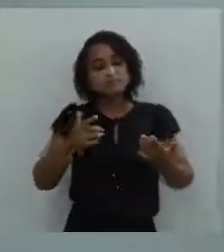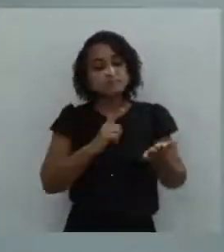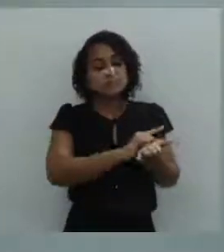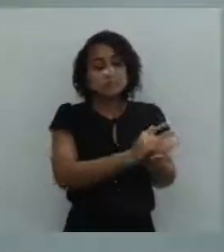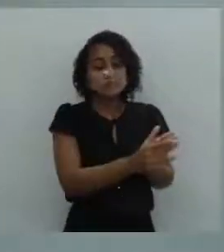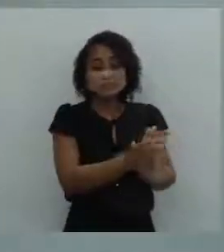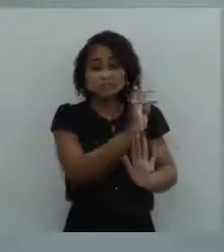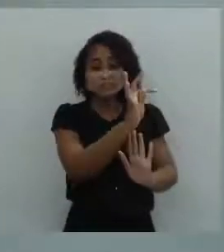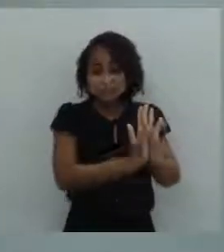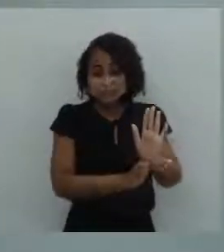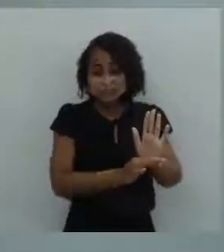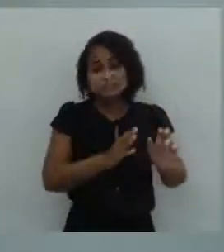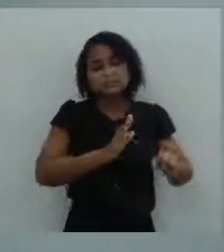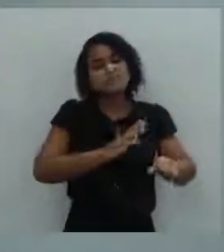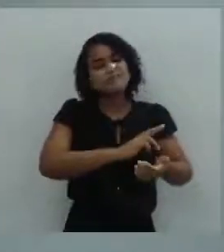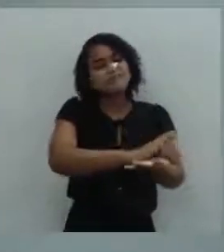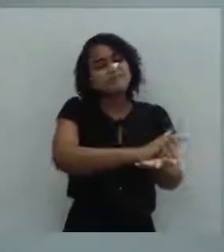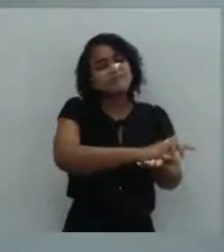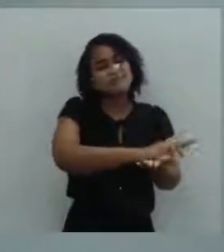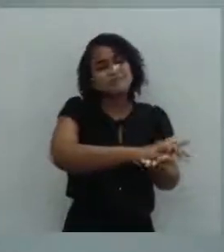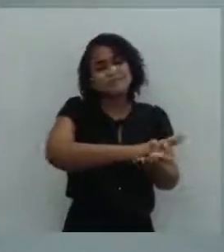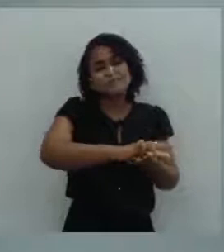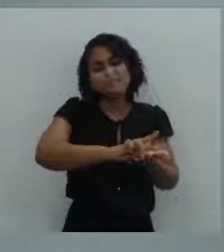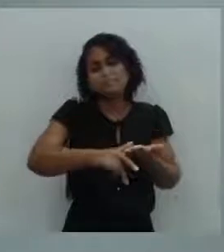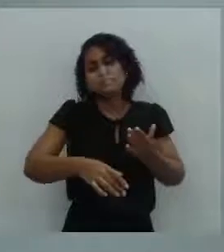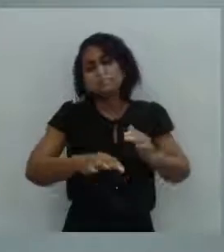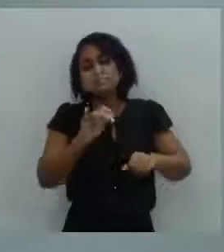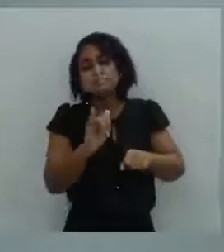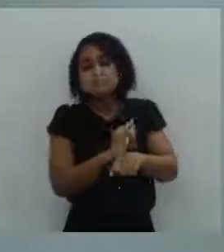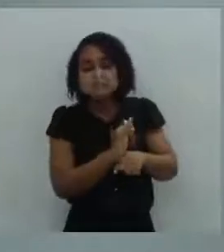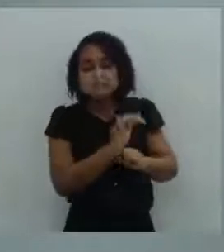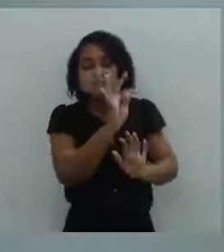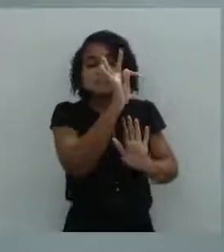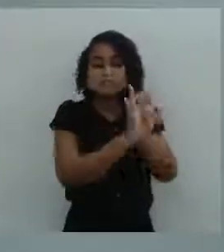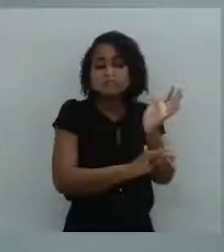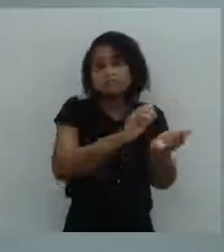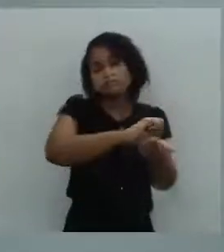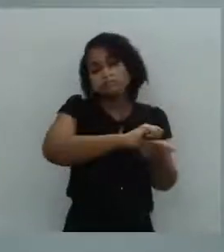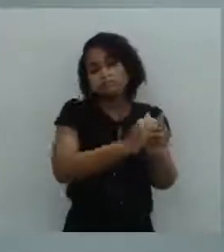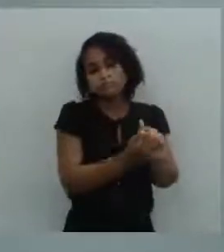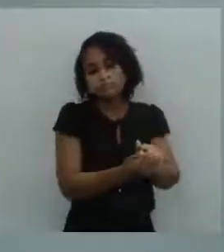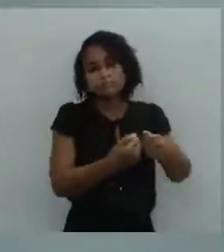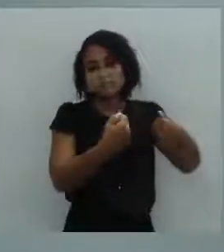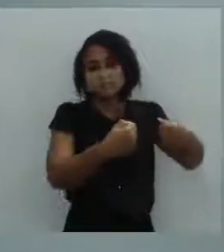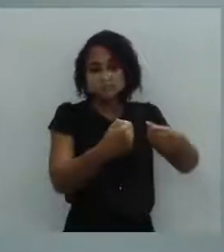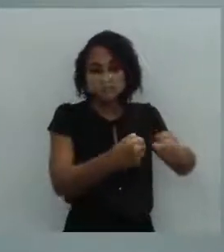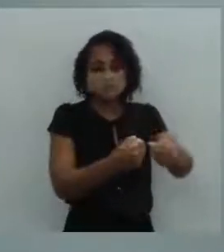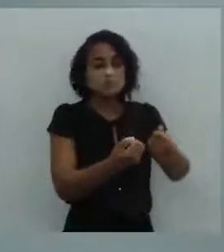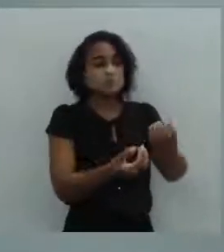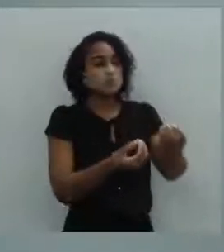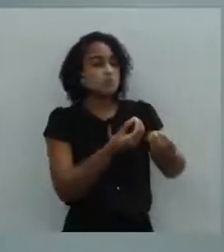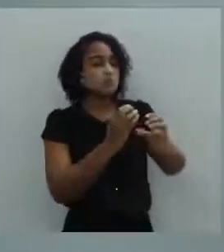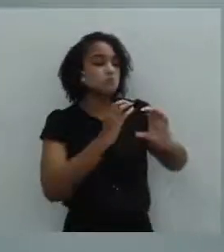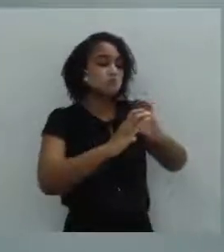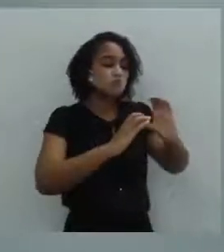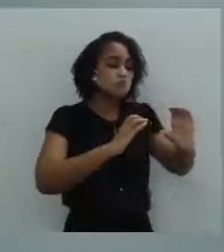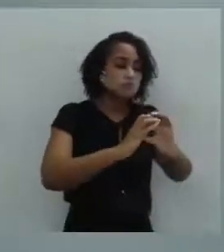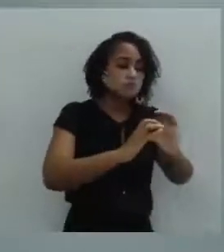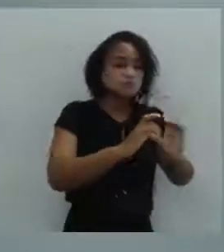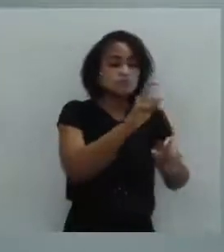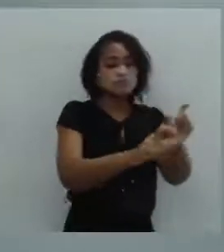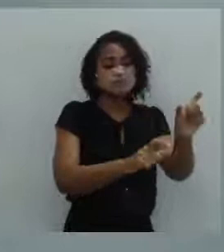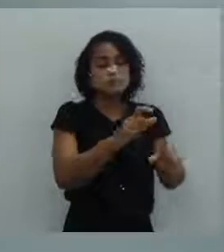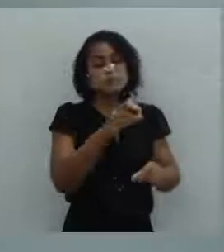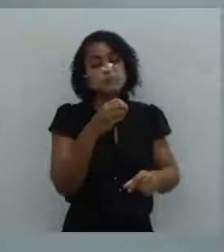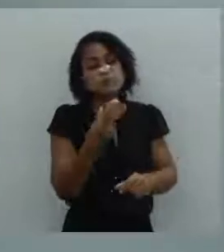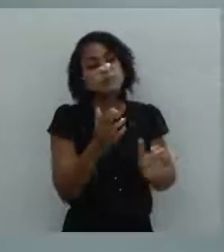textuais são várias ferramentas textuais que se adaptam às necessidades comunicacionais do